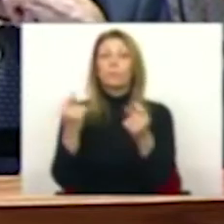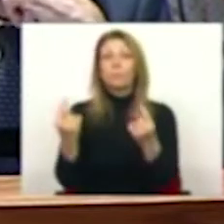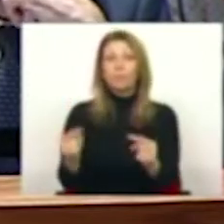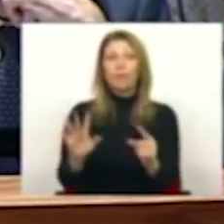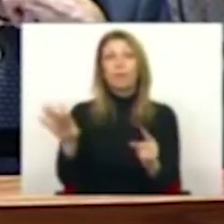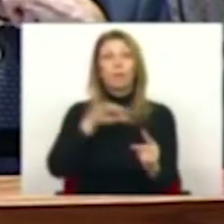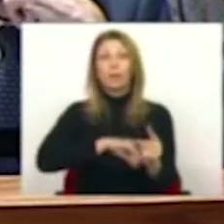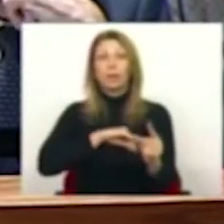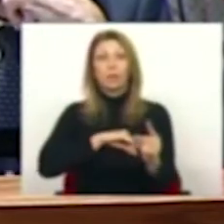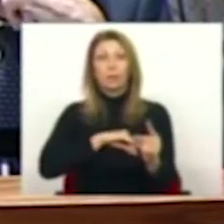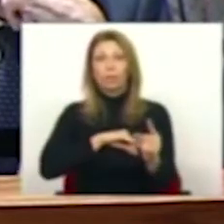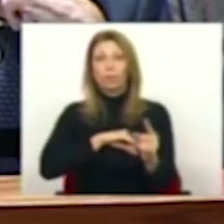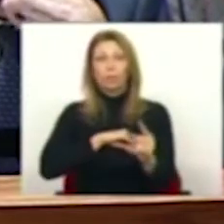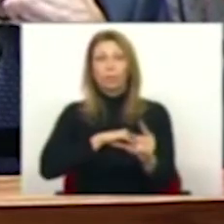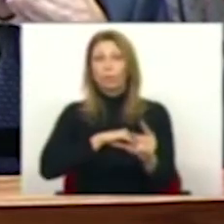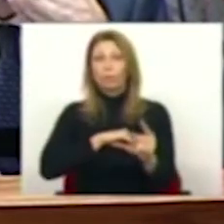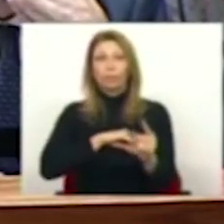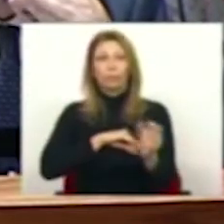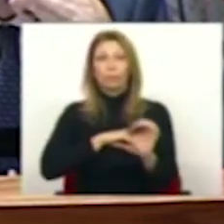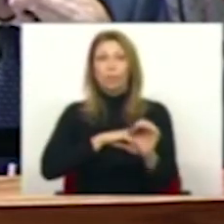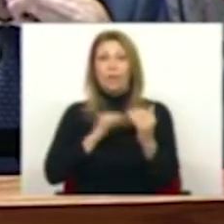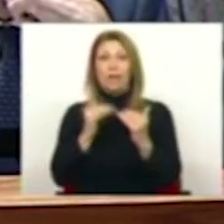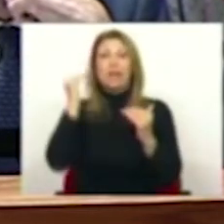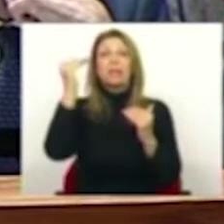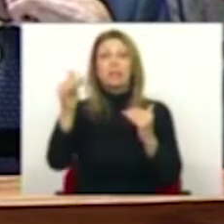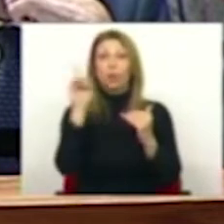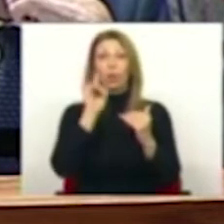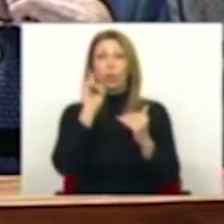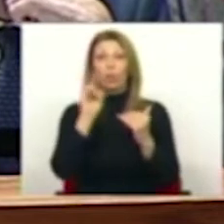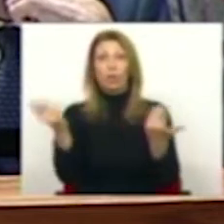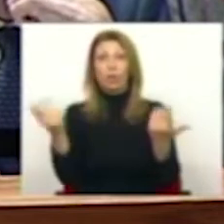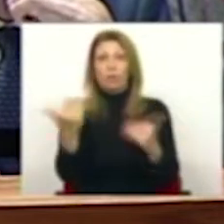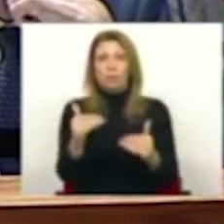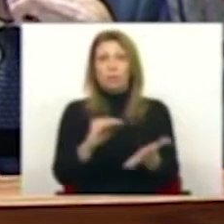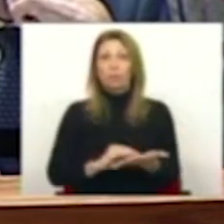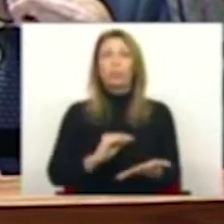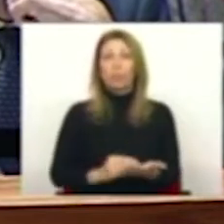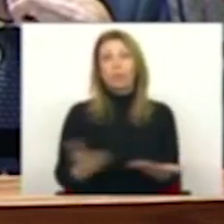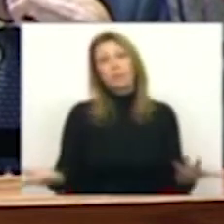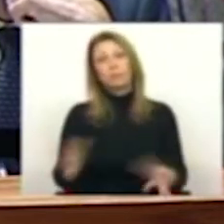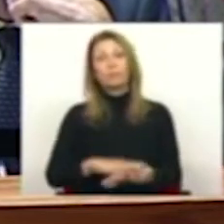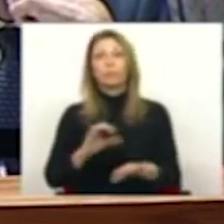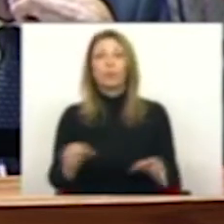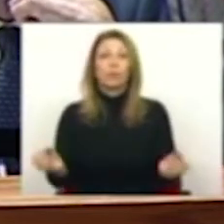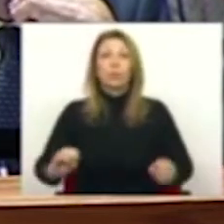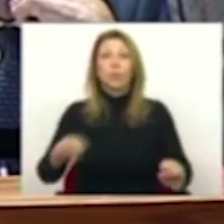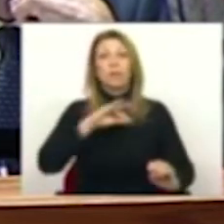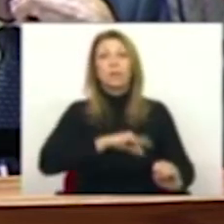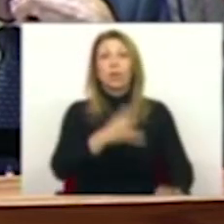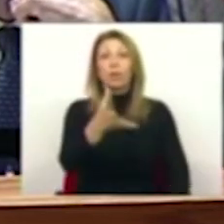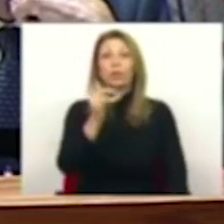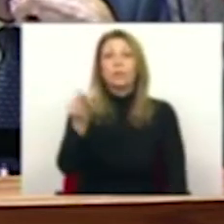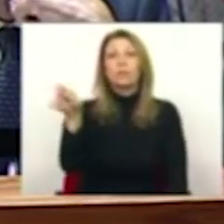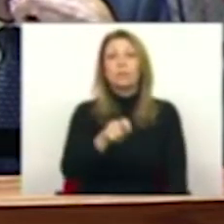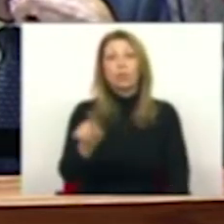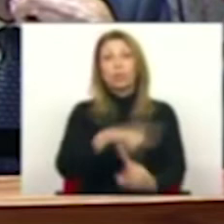um rendimento acima do limiar de pobreza é o facto de não beneficiarem do salário 12 meses por